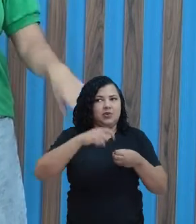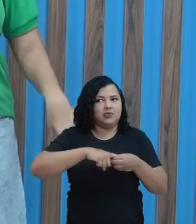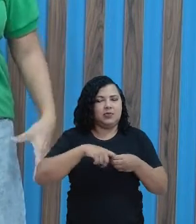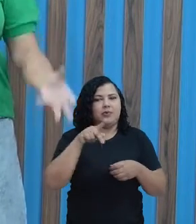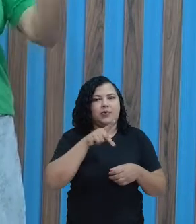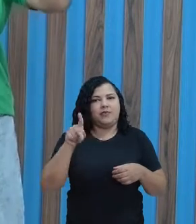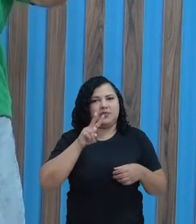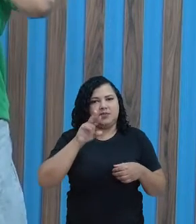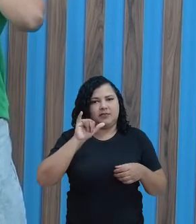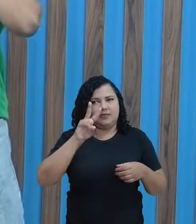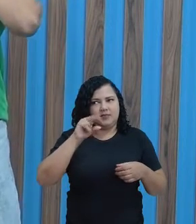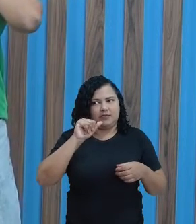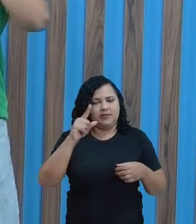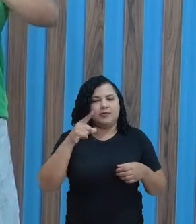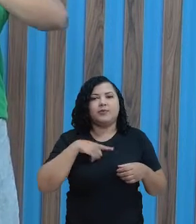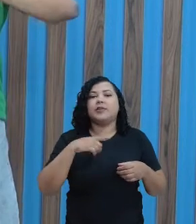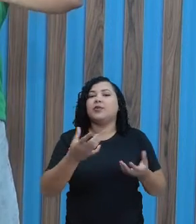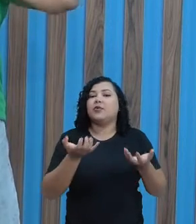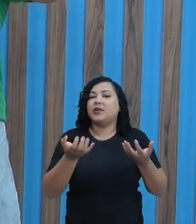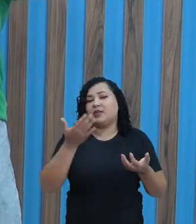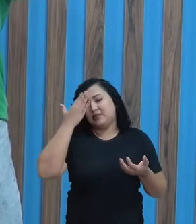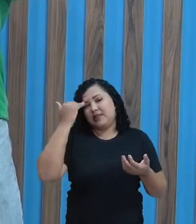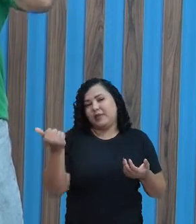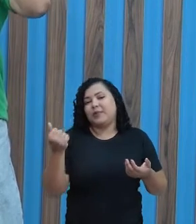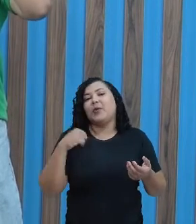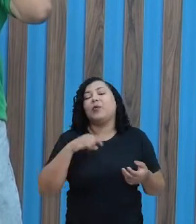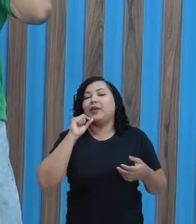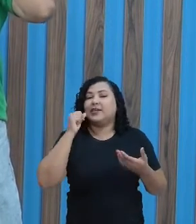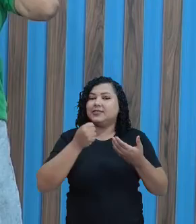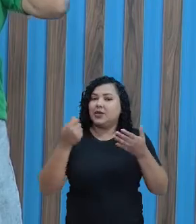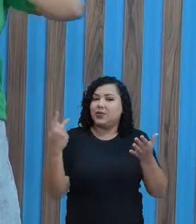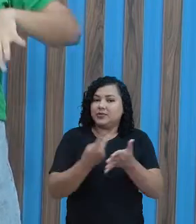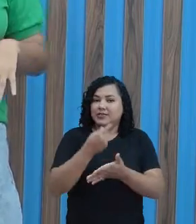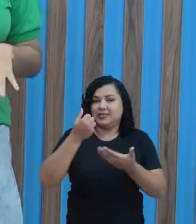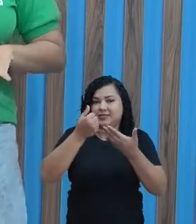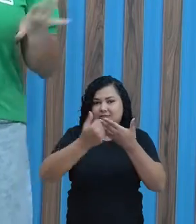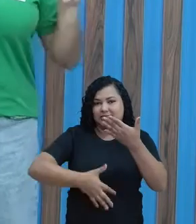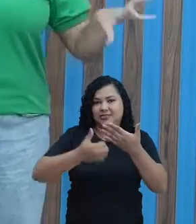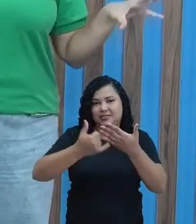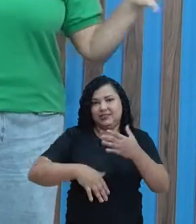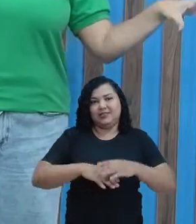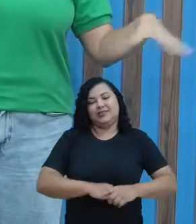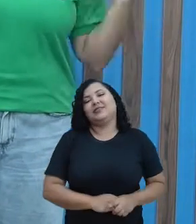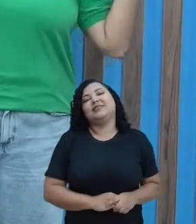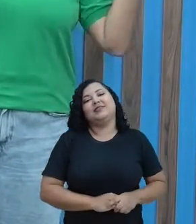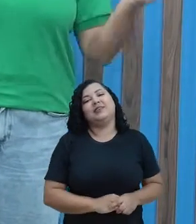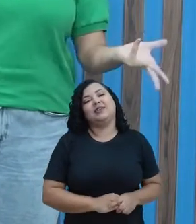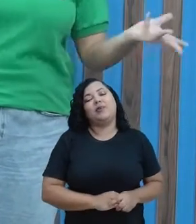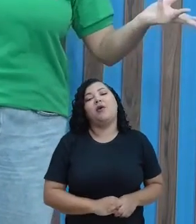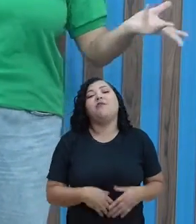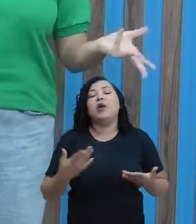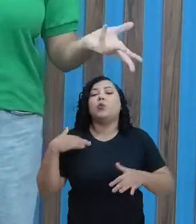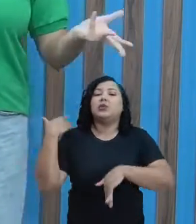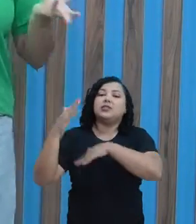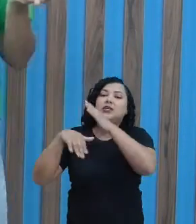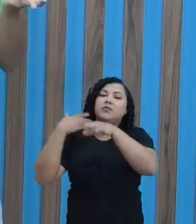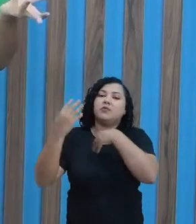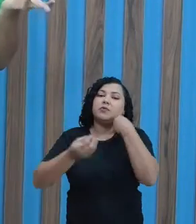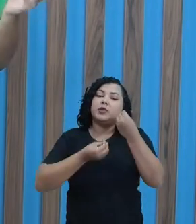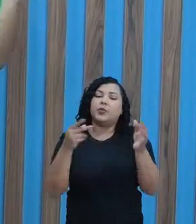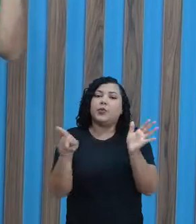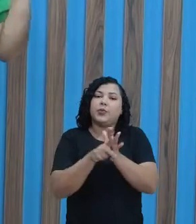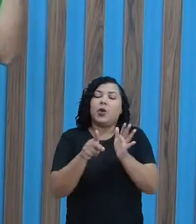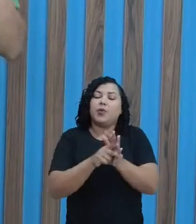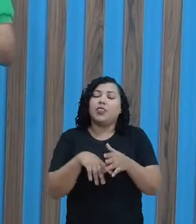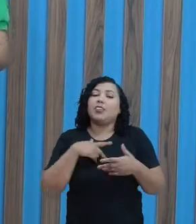professora Vivi, para que eu quero saber o que é que está acontecendo nesse chat, tá? Mas vamos ver agora a evolução da língua portuguesa,